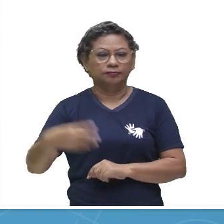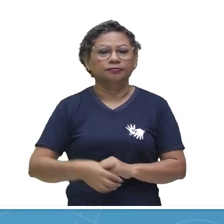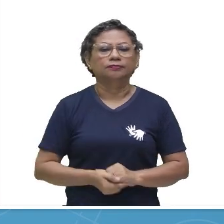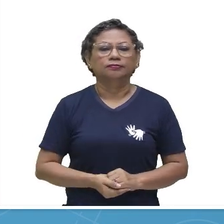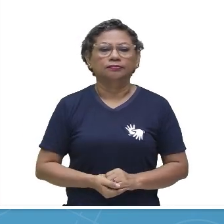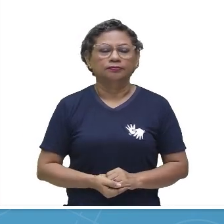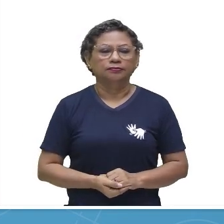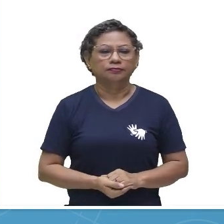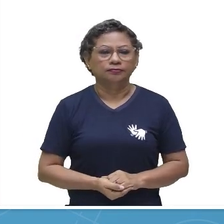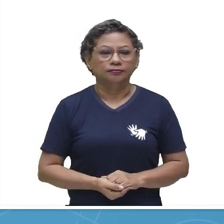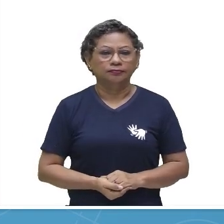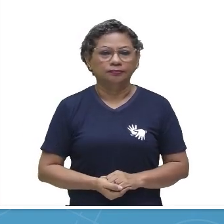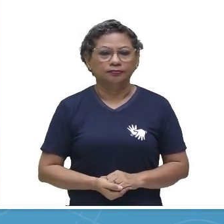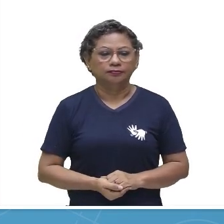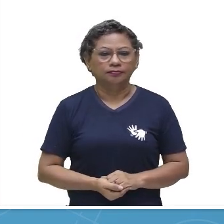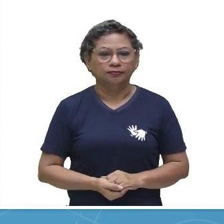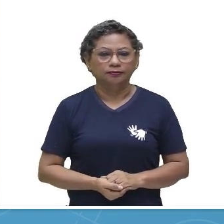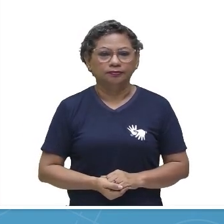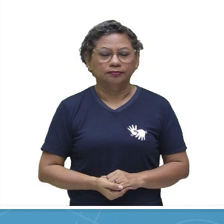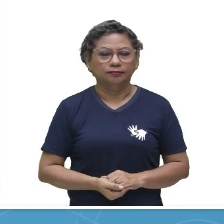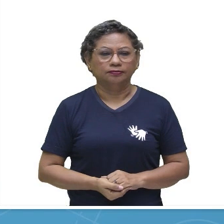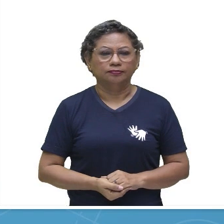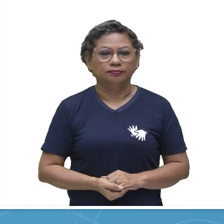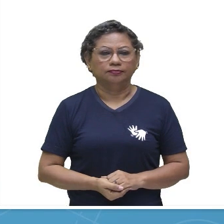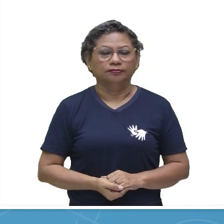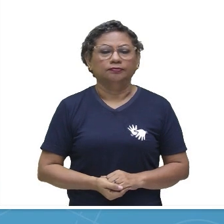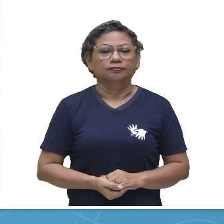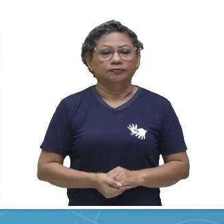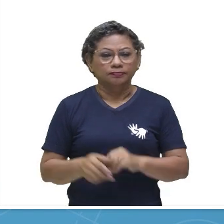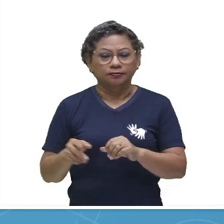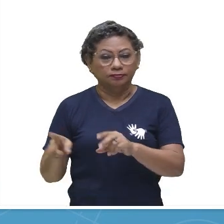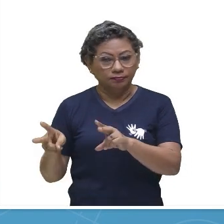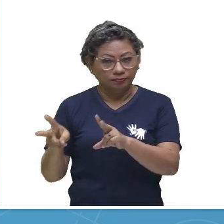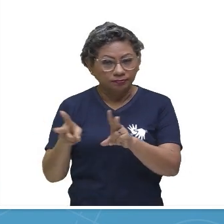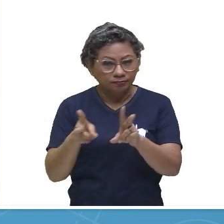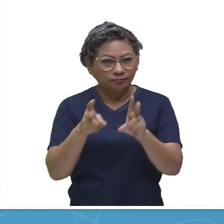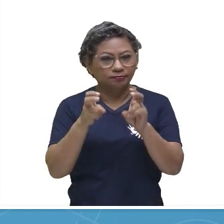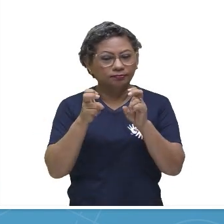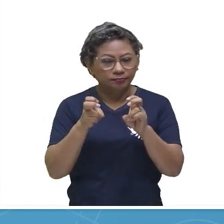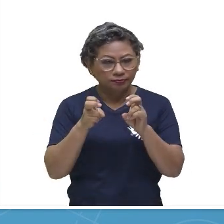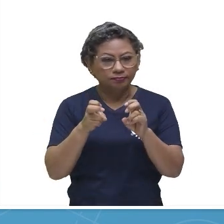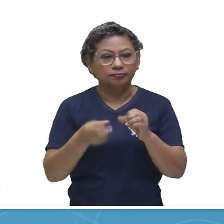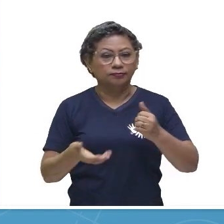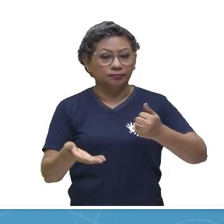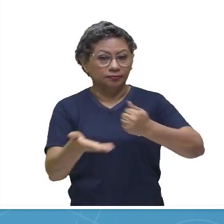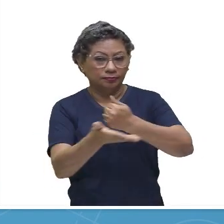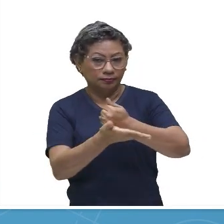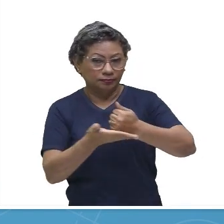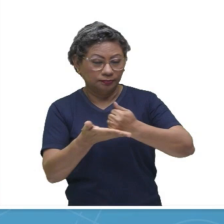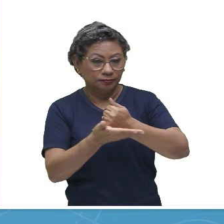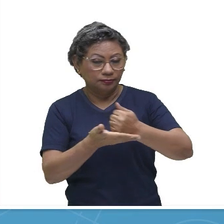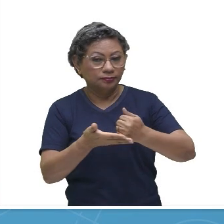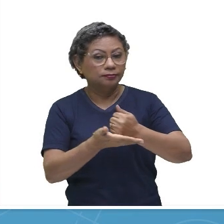sétimos vezes 2 sétimos. Então, estou multiplicando a base por ela mesma, né? 3 vezes. Então, eu vou